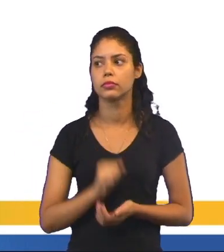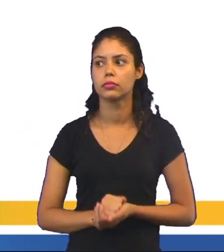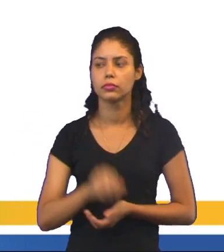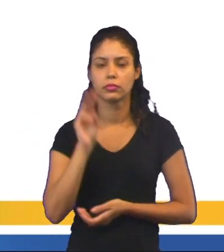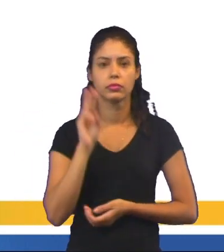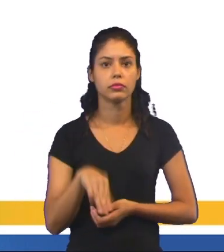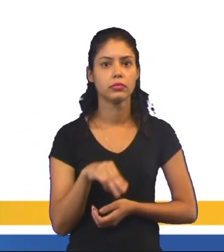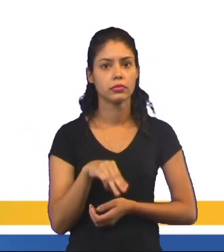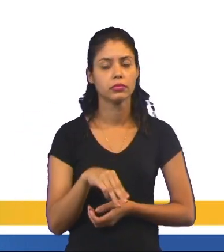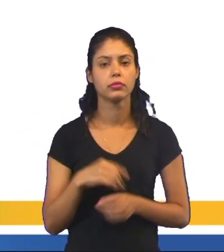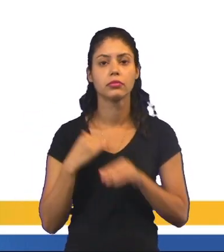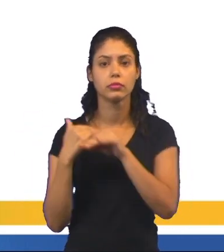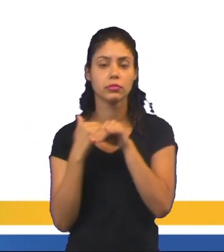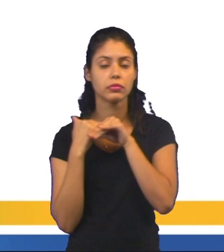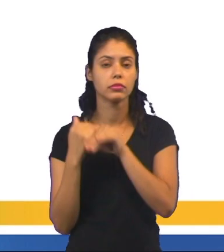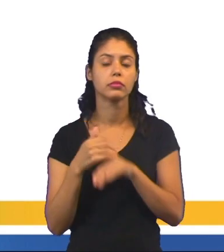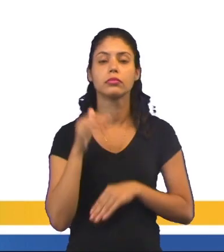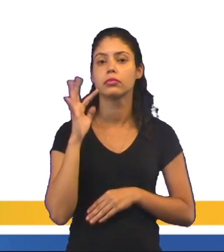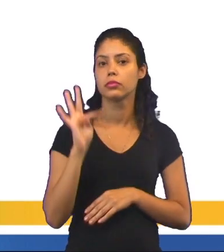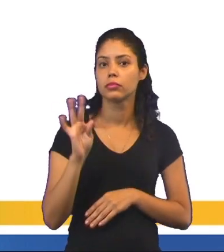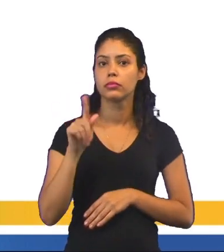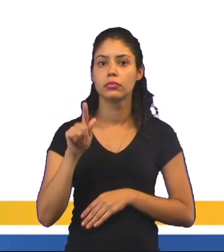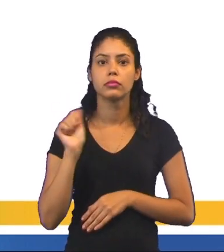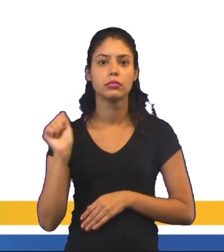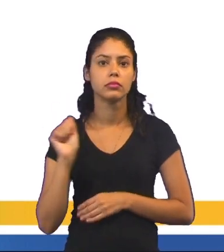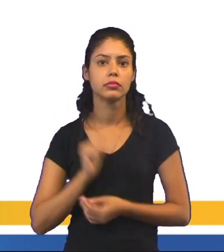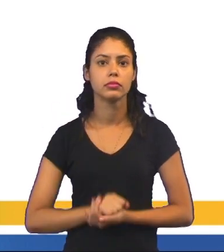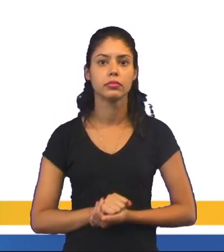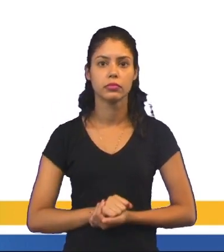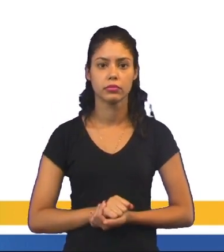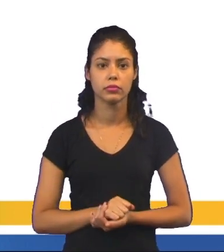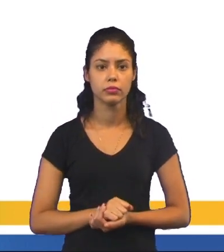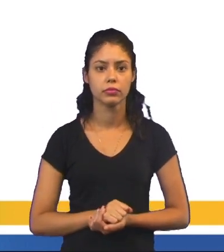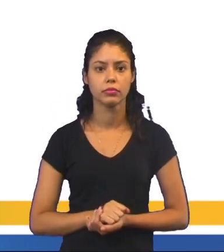e me que é igual à tangente de ar